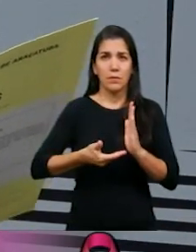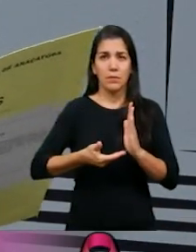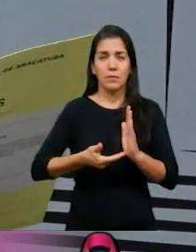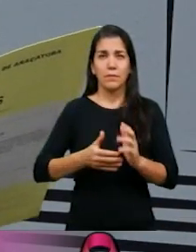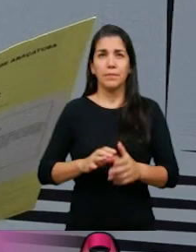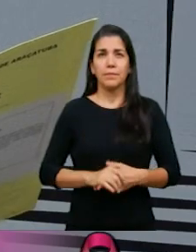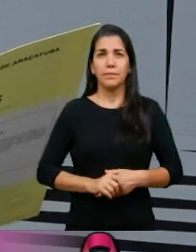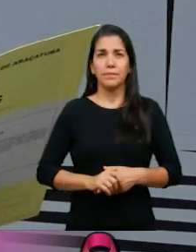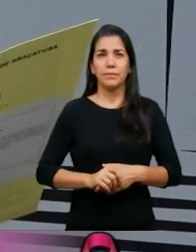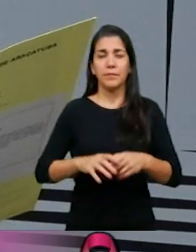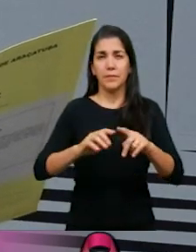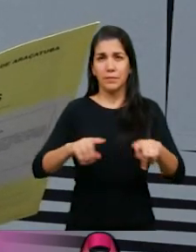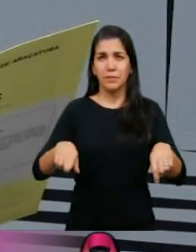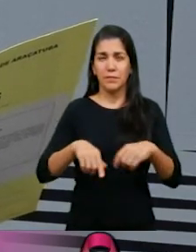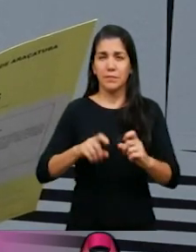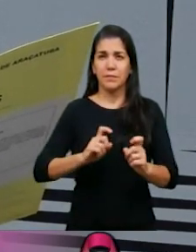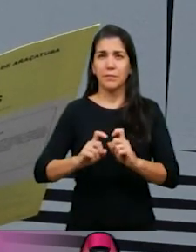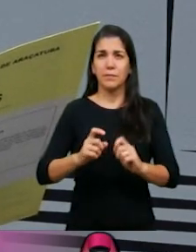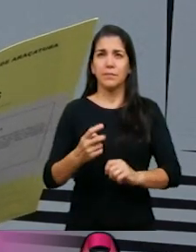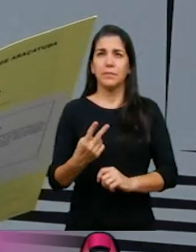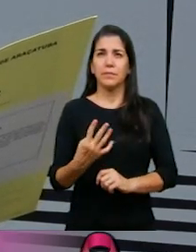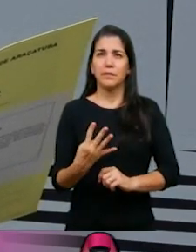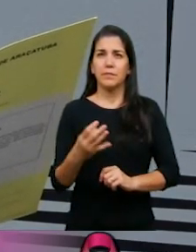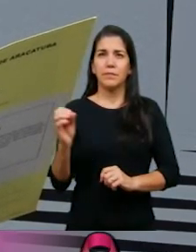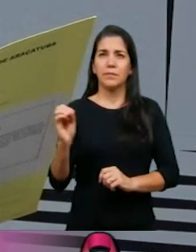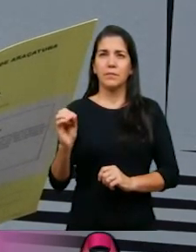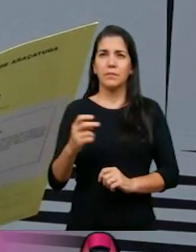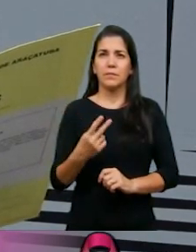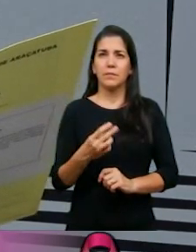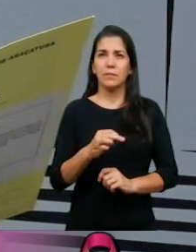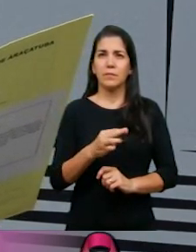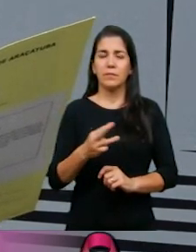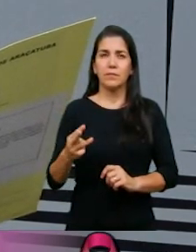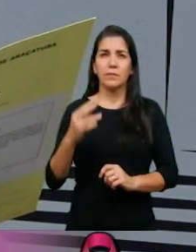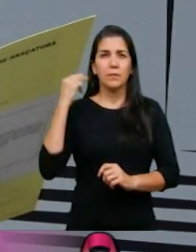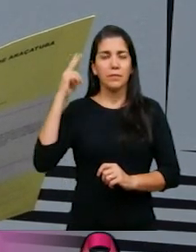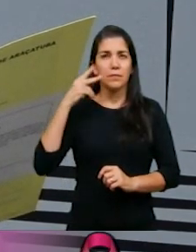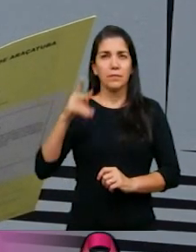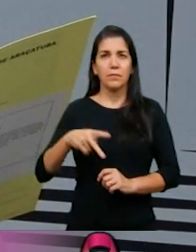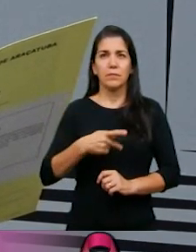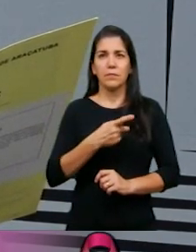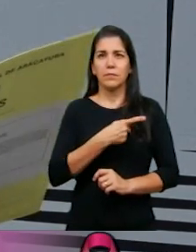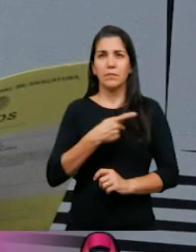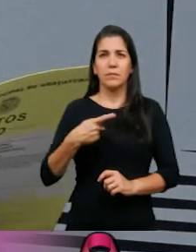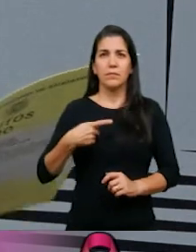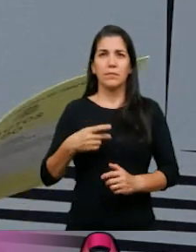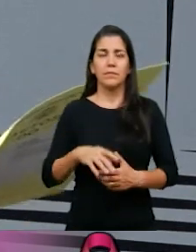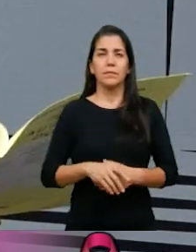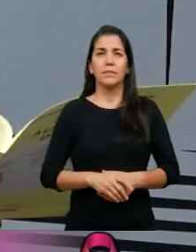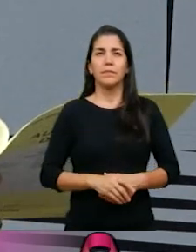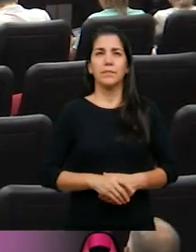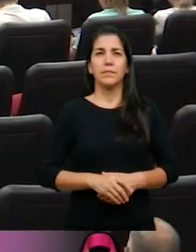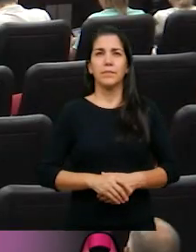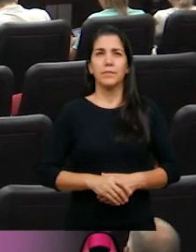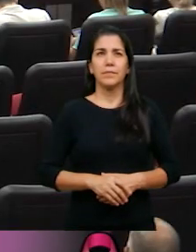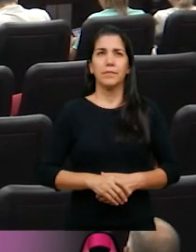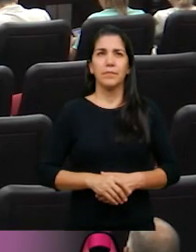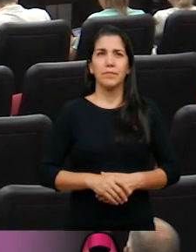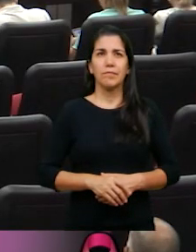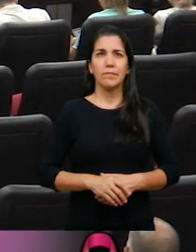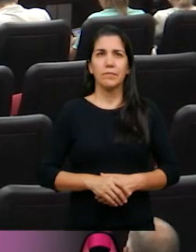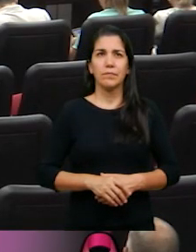Deputados. Sala das Sessões, 24 de outubro de 2023, João Moreira, vereador PP.